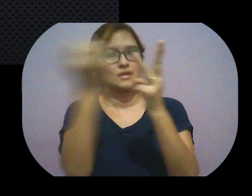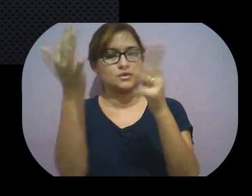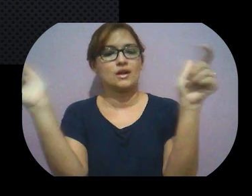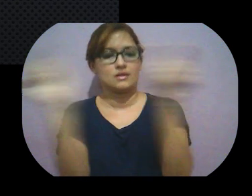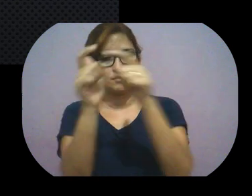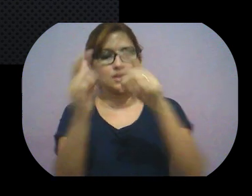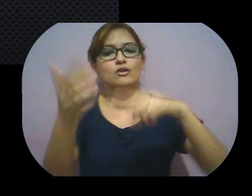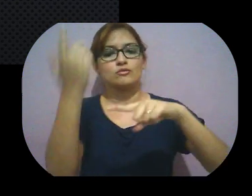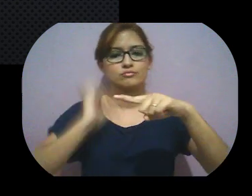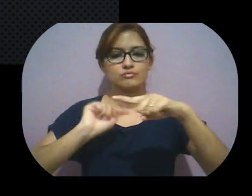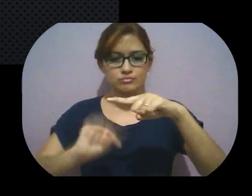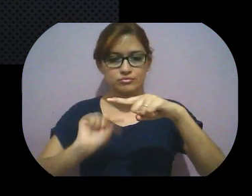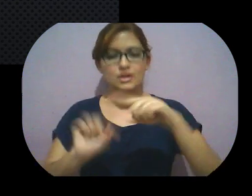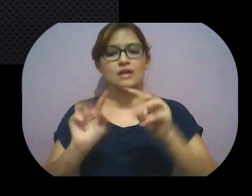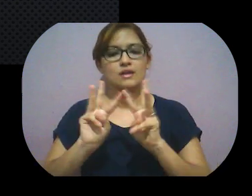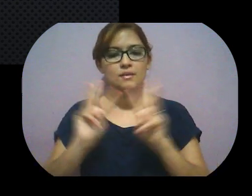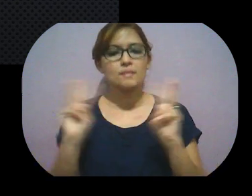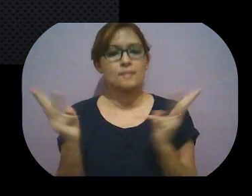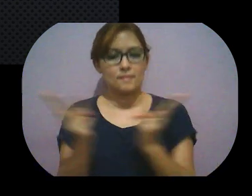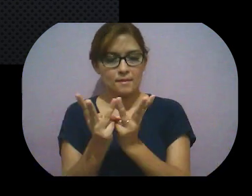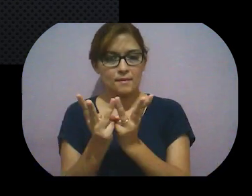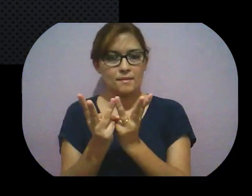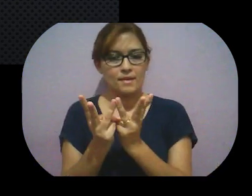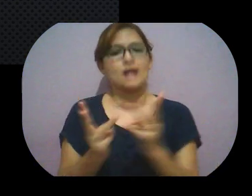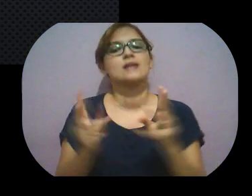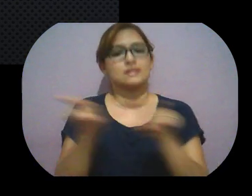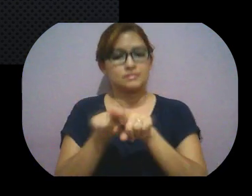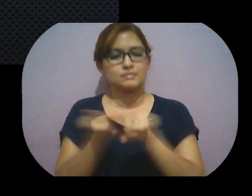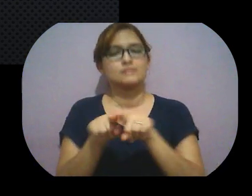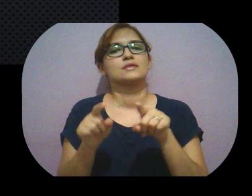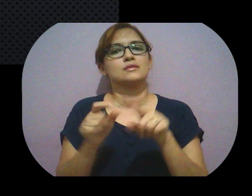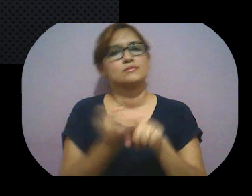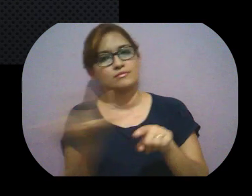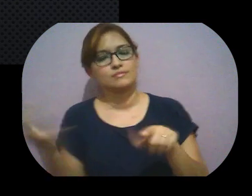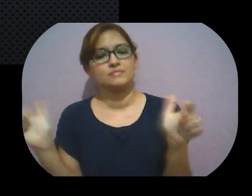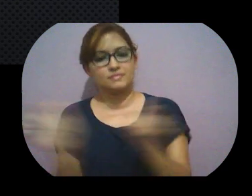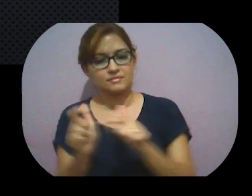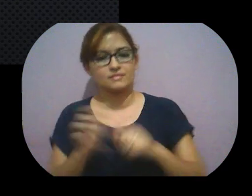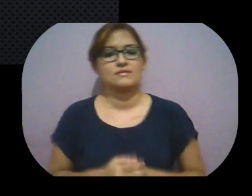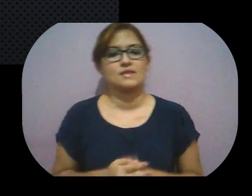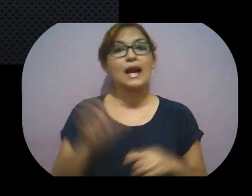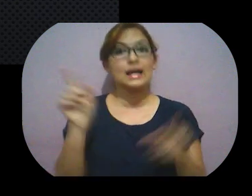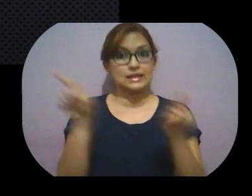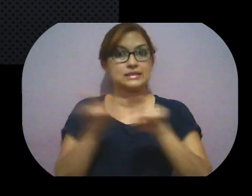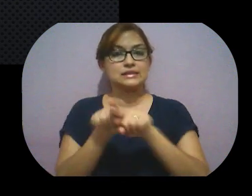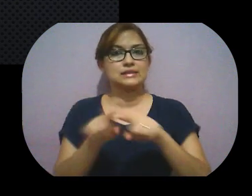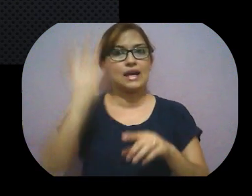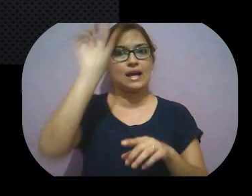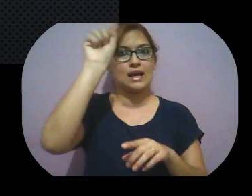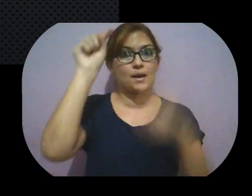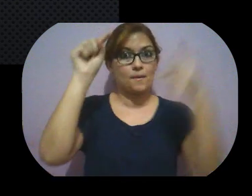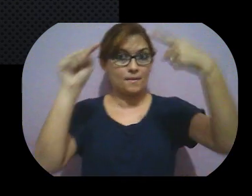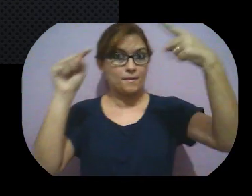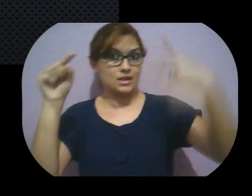mols, igualando as duas equações, a gente chega nessa terceira expressão matemática, que também é de molaridade,